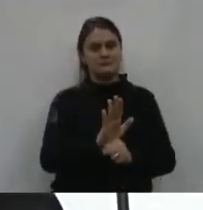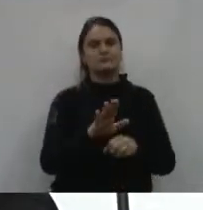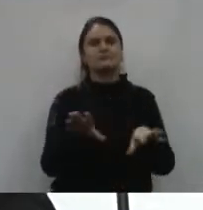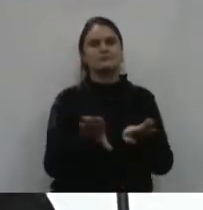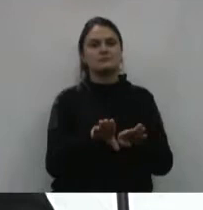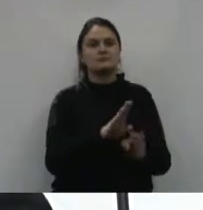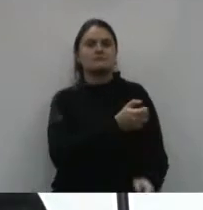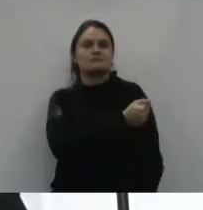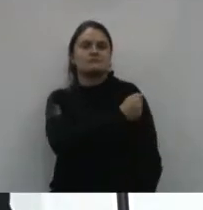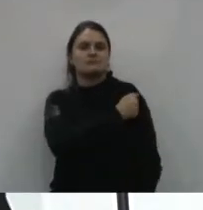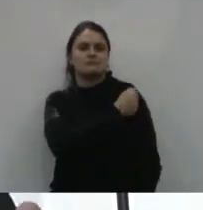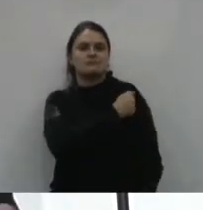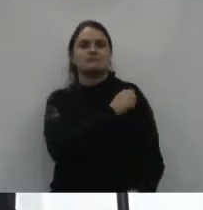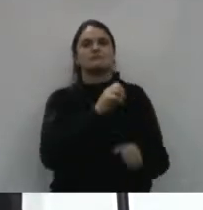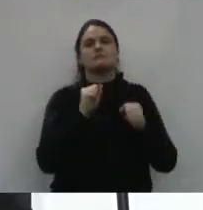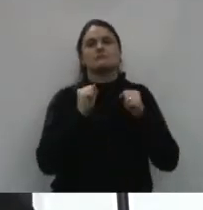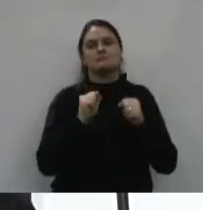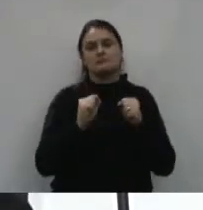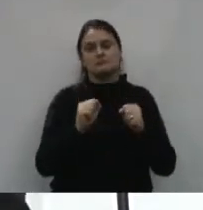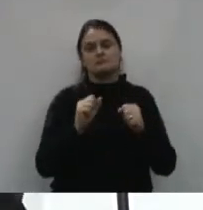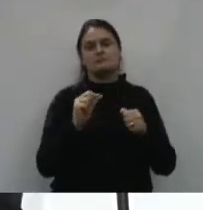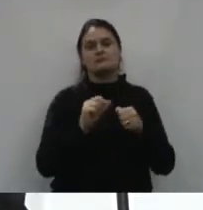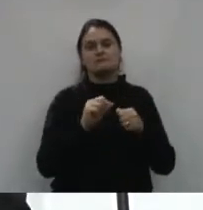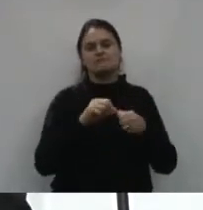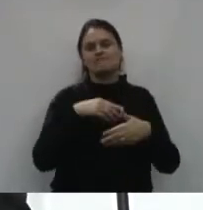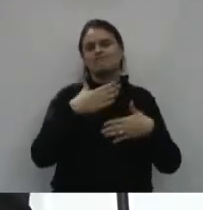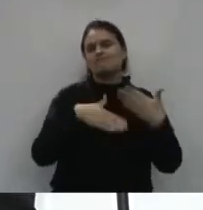é até os alunos poderão